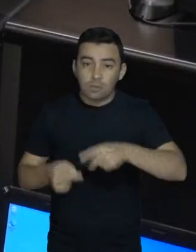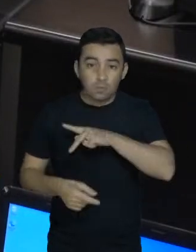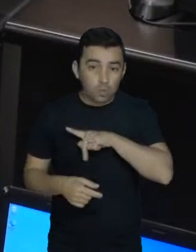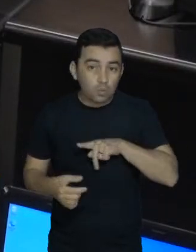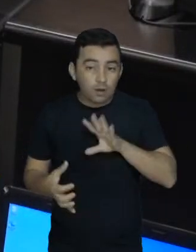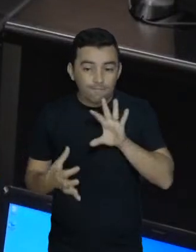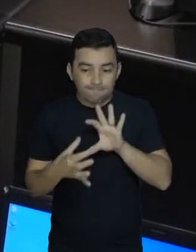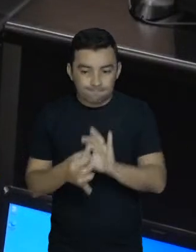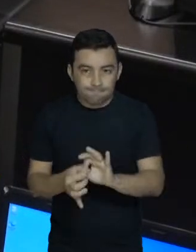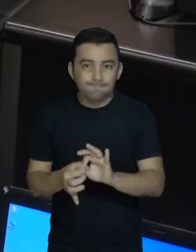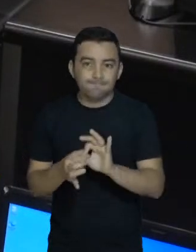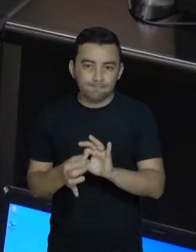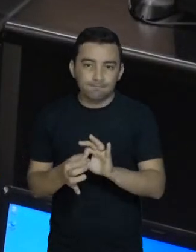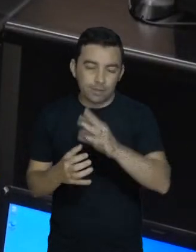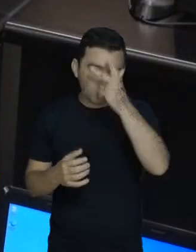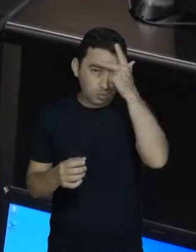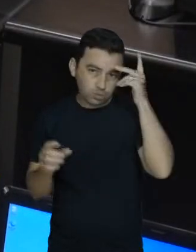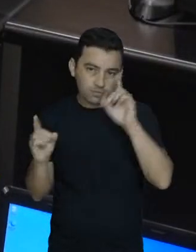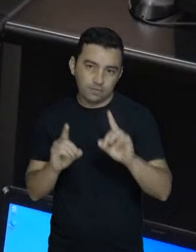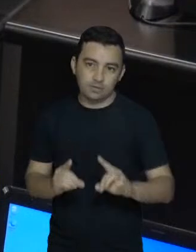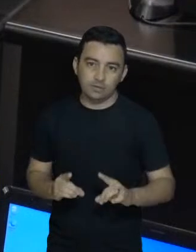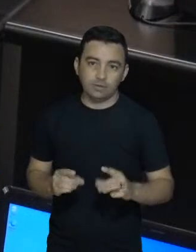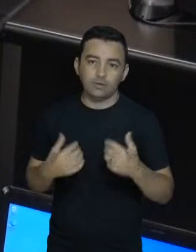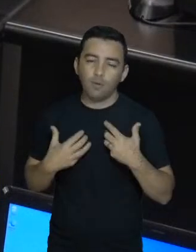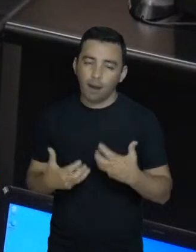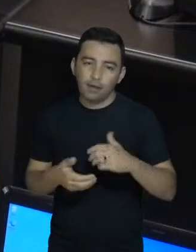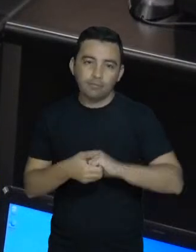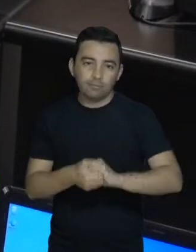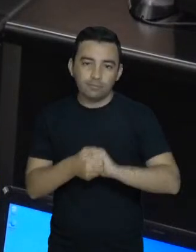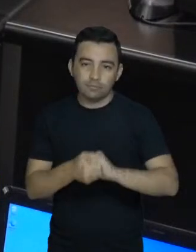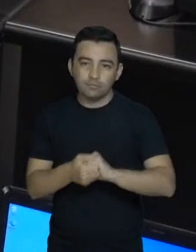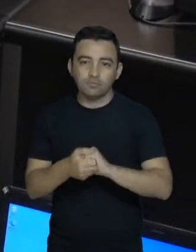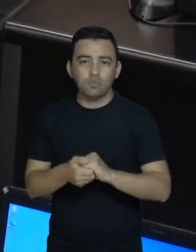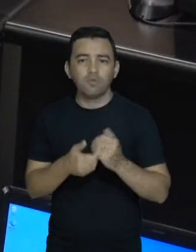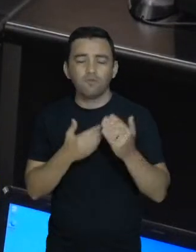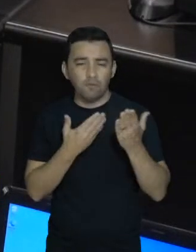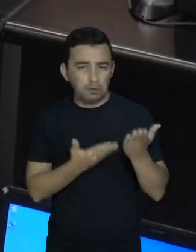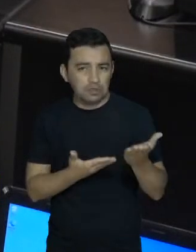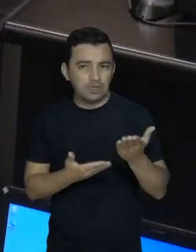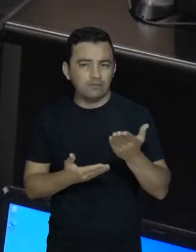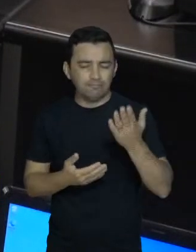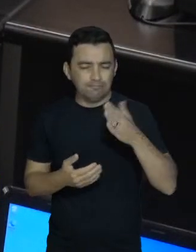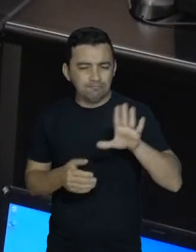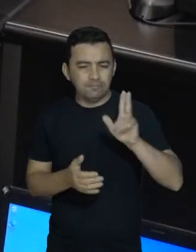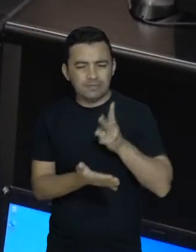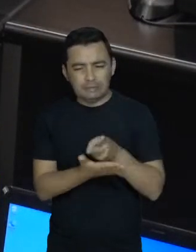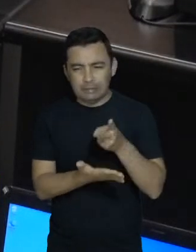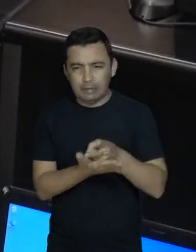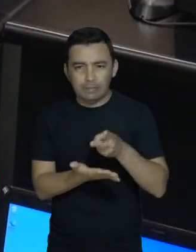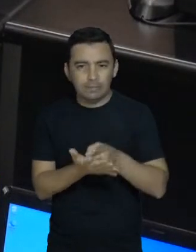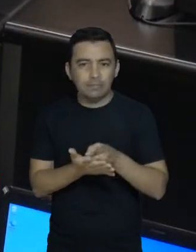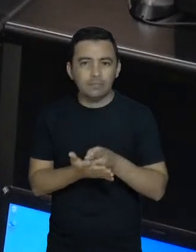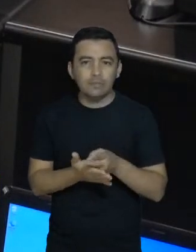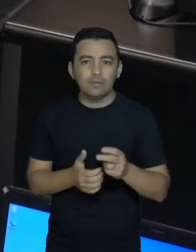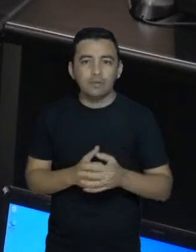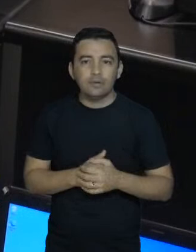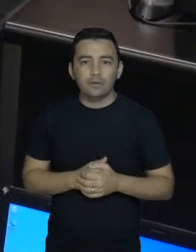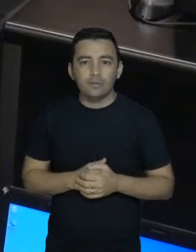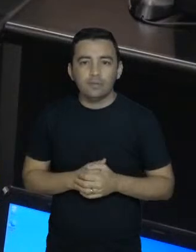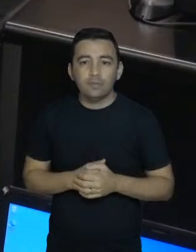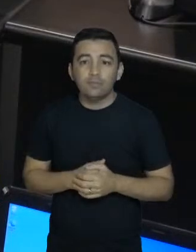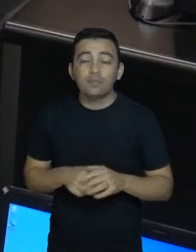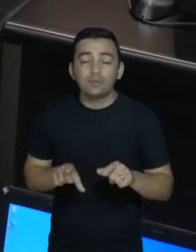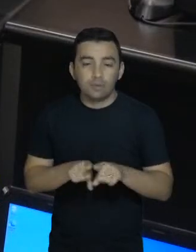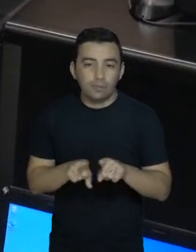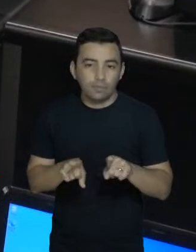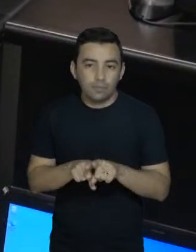ligados às pessoas com deficiência eu quero lhe cumprimentar pelo seu comprometimento com essa causa e também por fazer